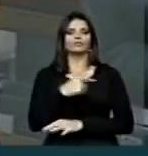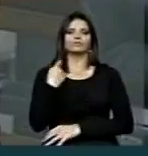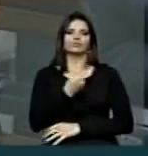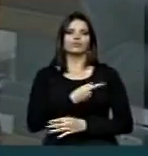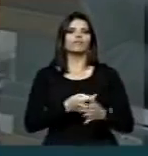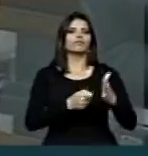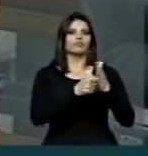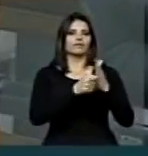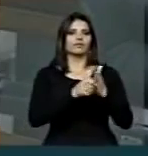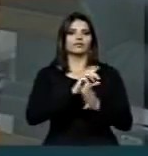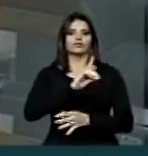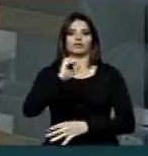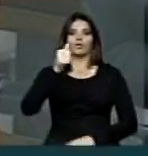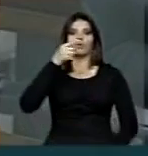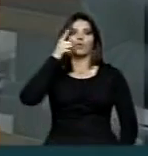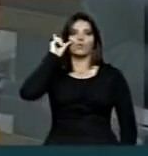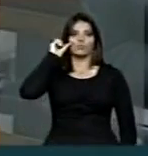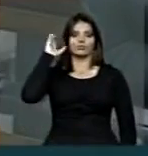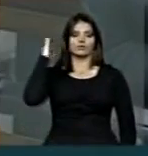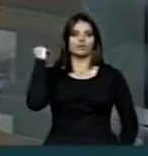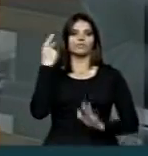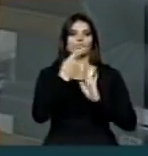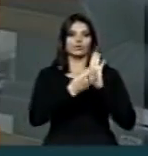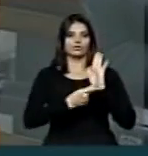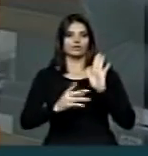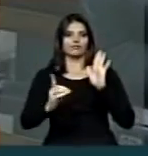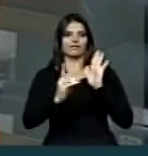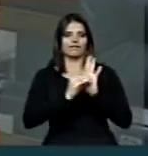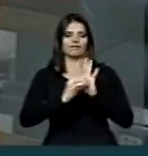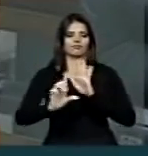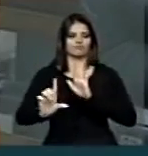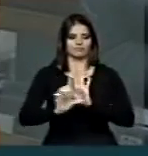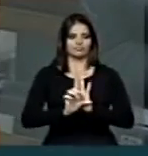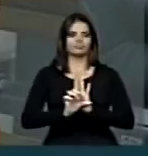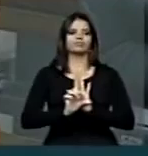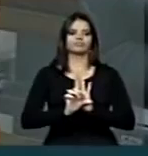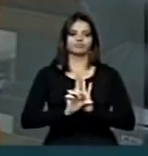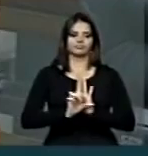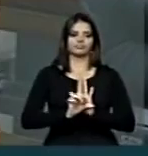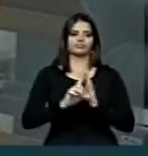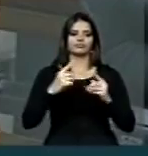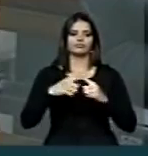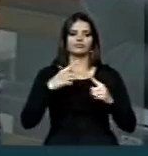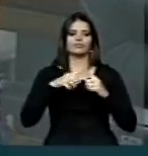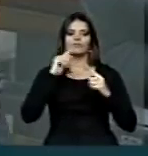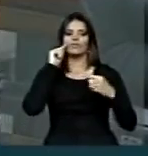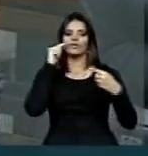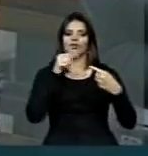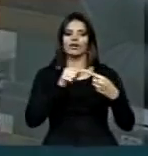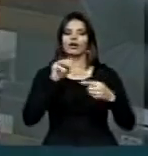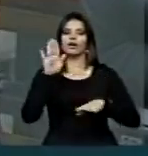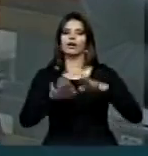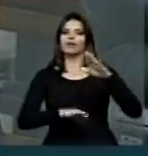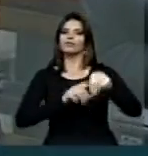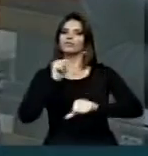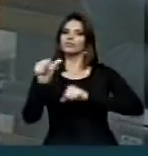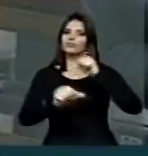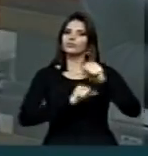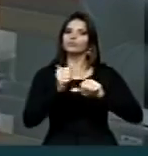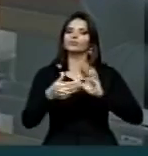na data de ontem com um projeto de decreto legislativo para buscar a alteração a